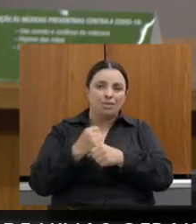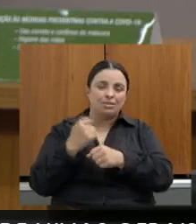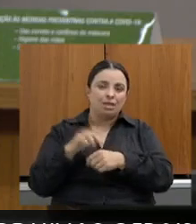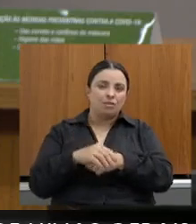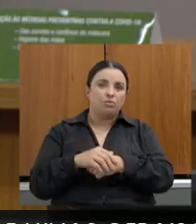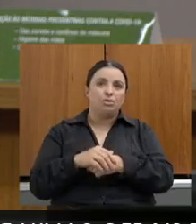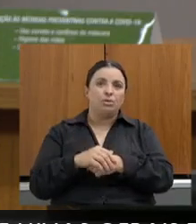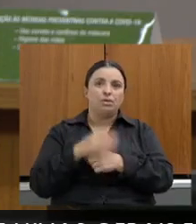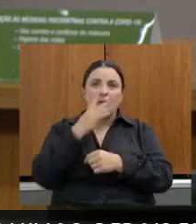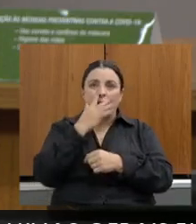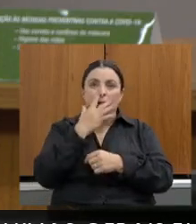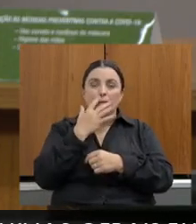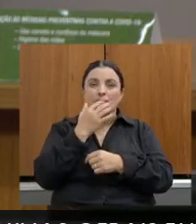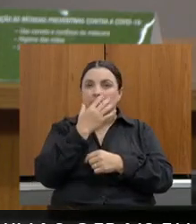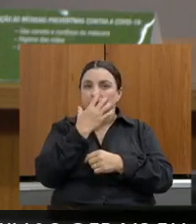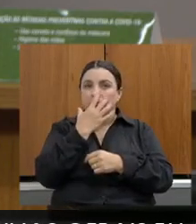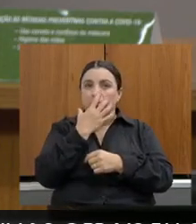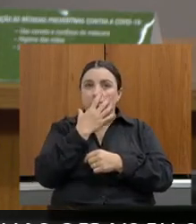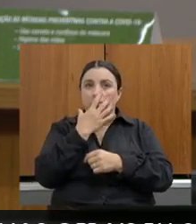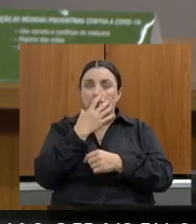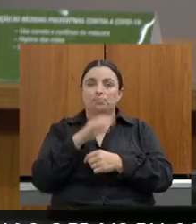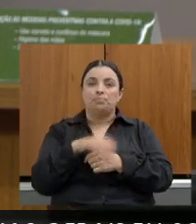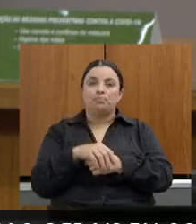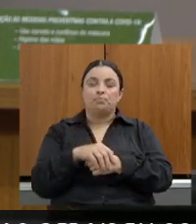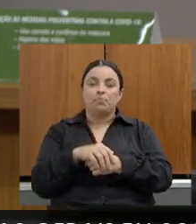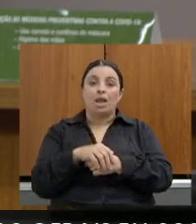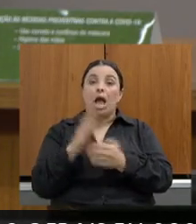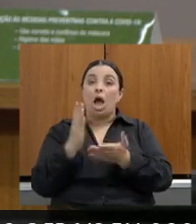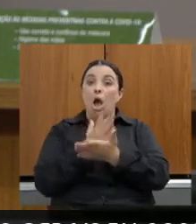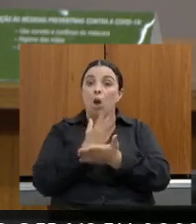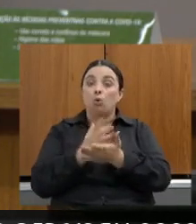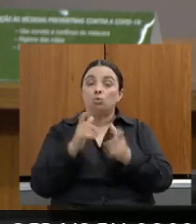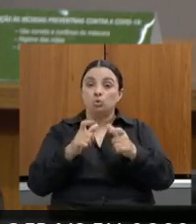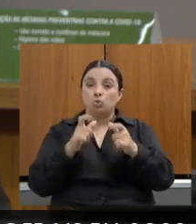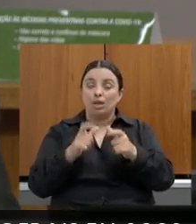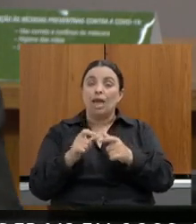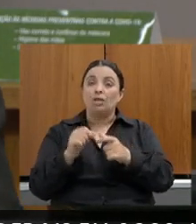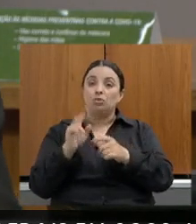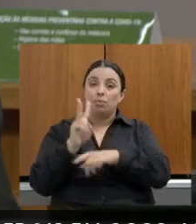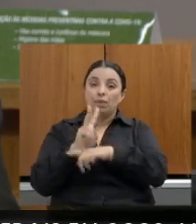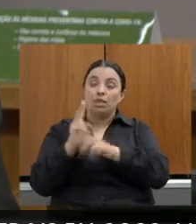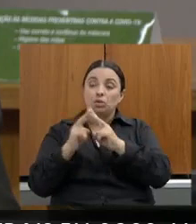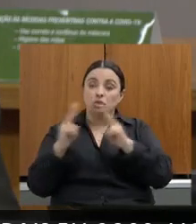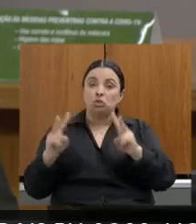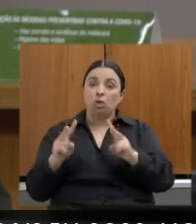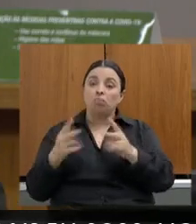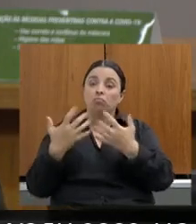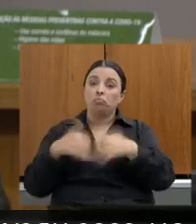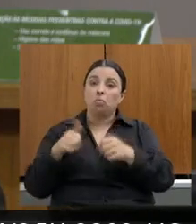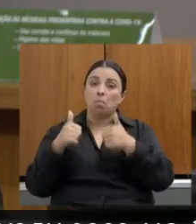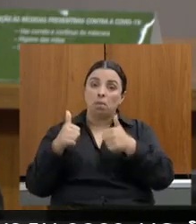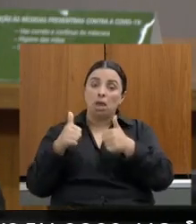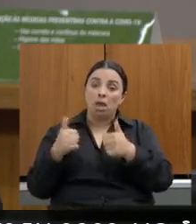adequadamente e em alguns lugares funciona muito bem muito elogiado e